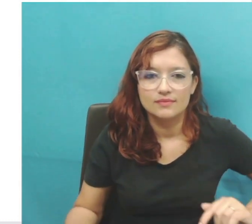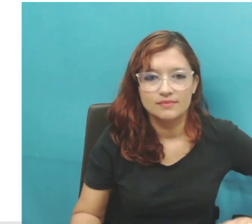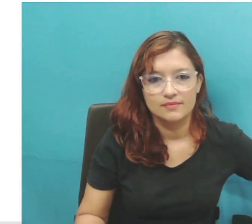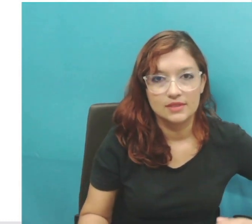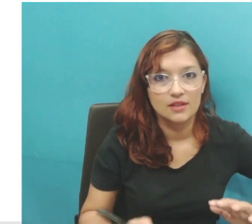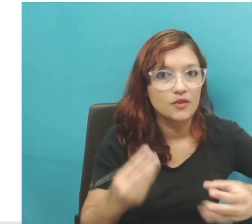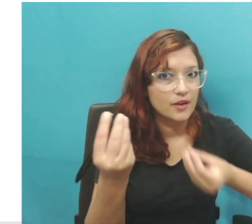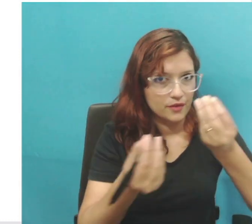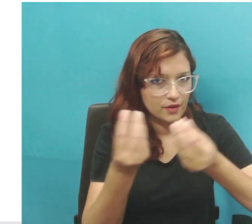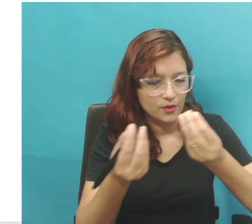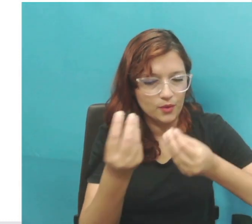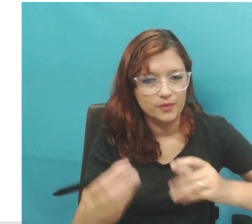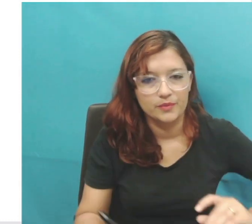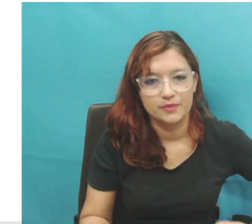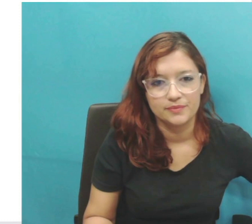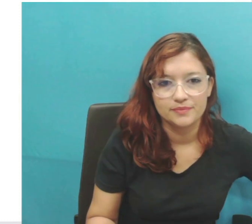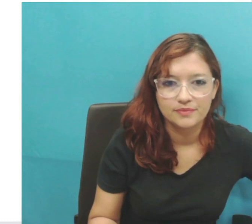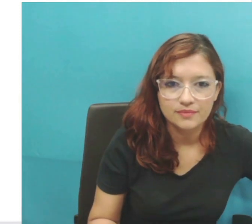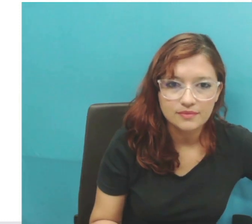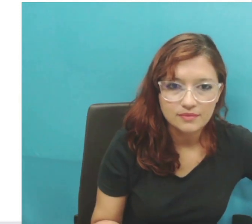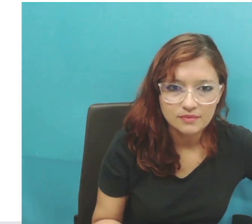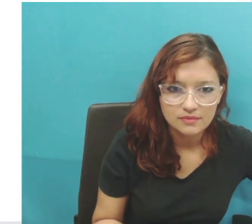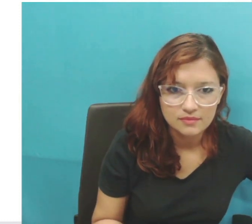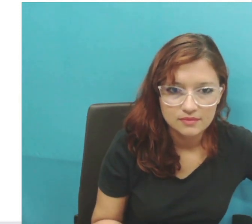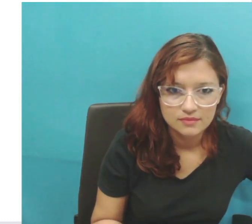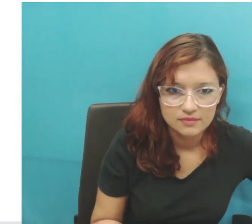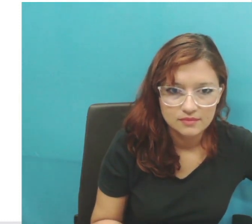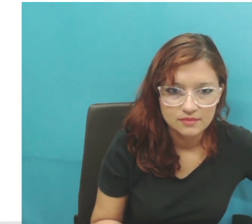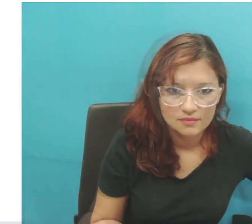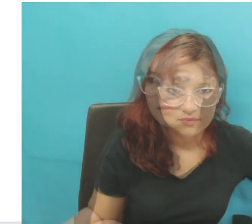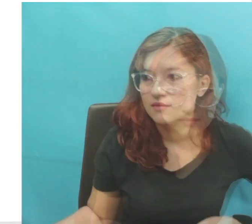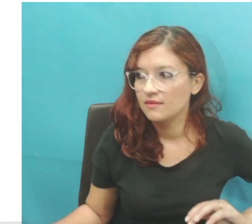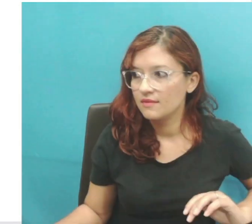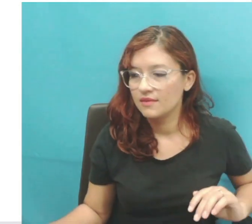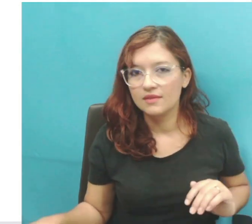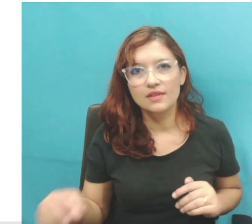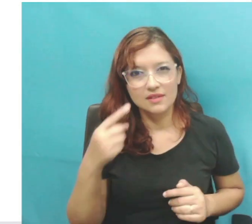Porque os livros é uma palavra masculina.